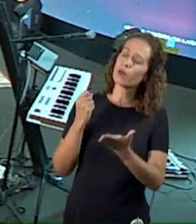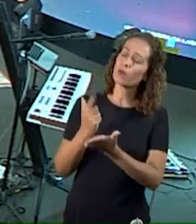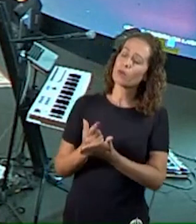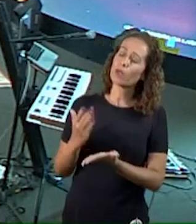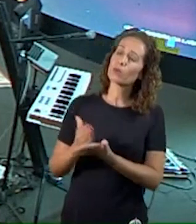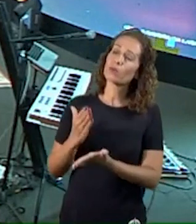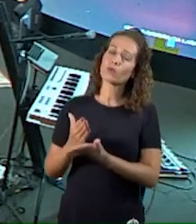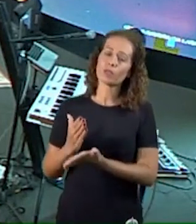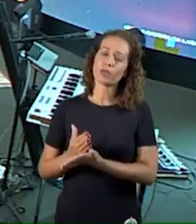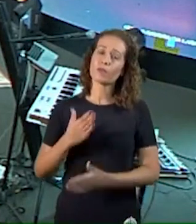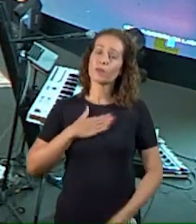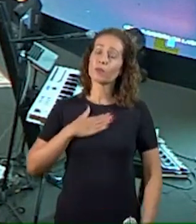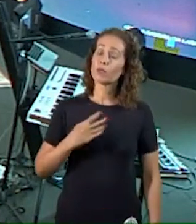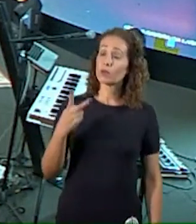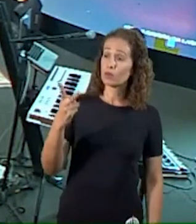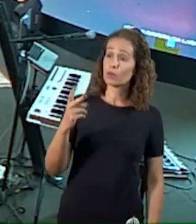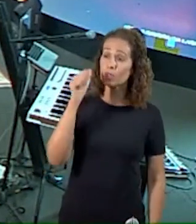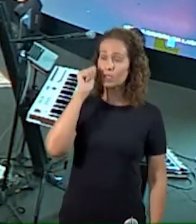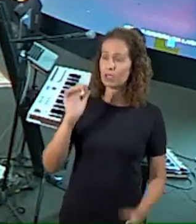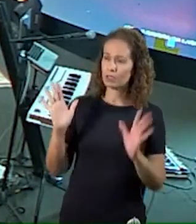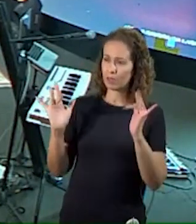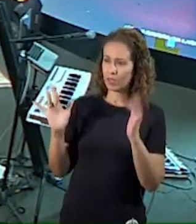um livro para as minhas duas namoradas.